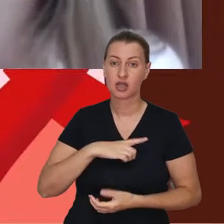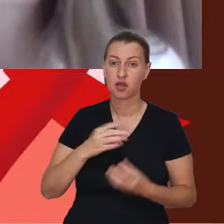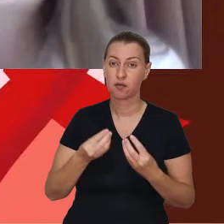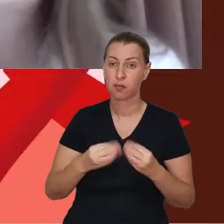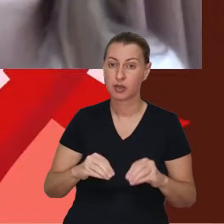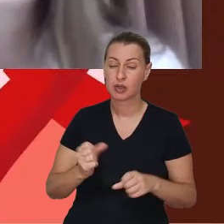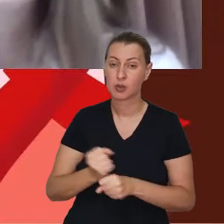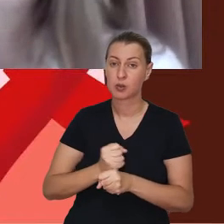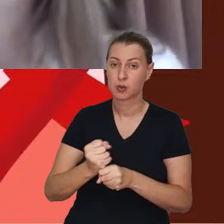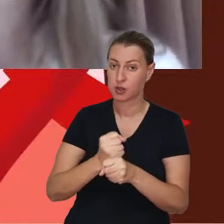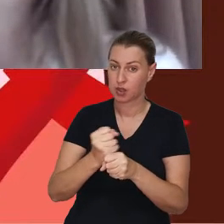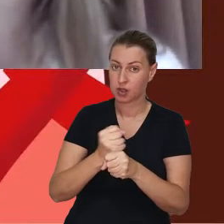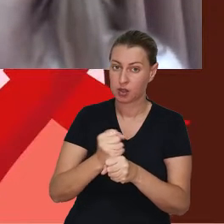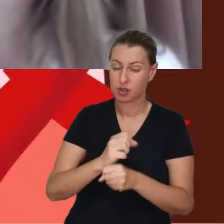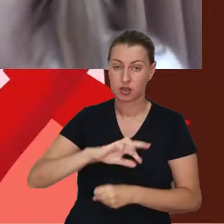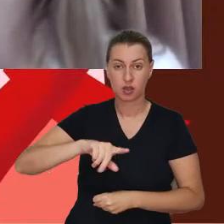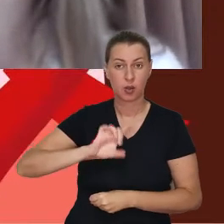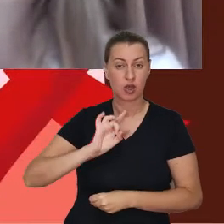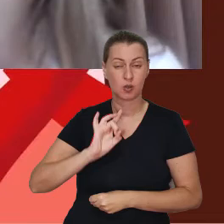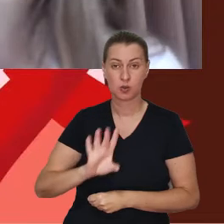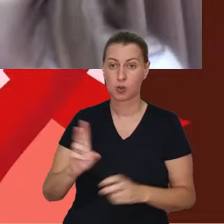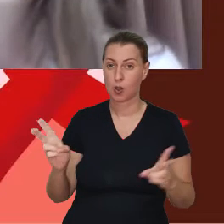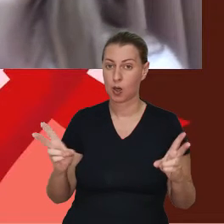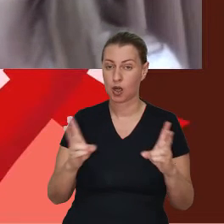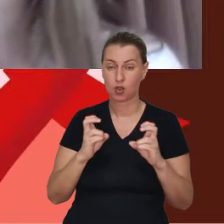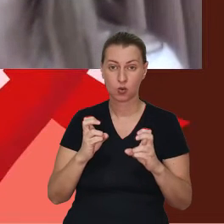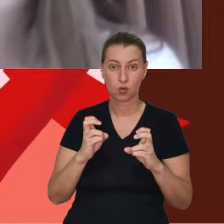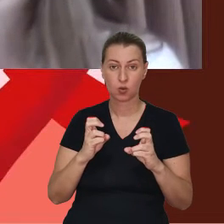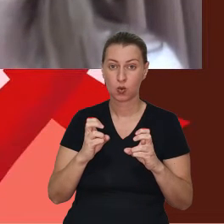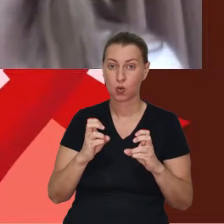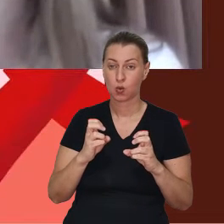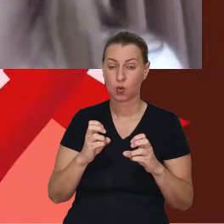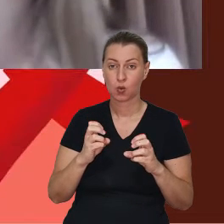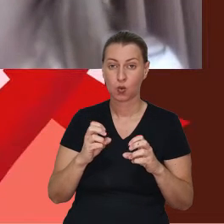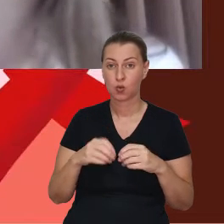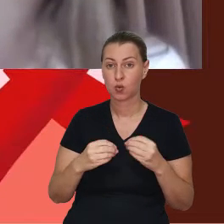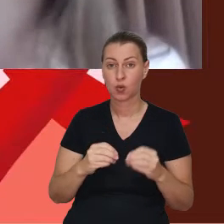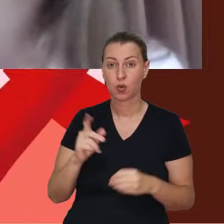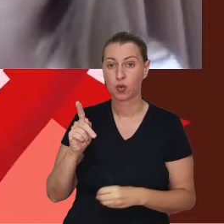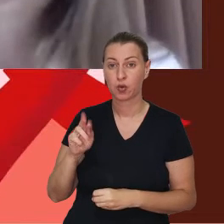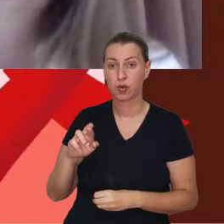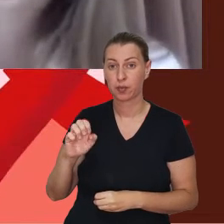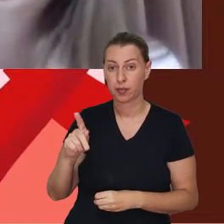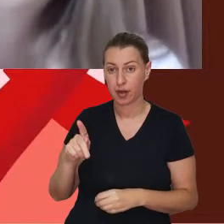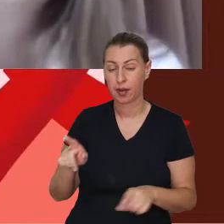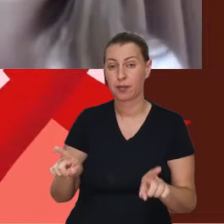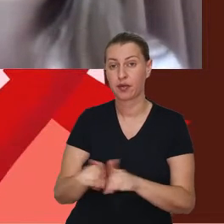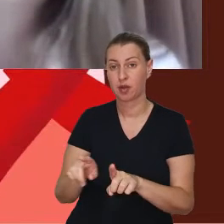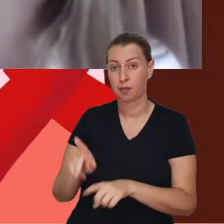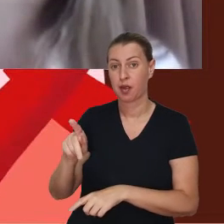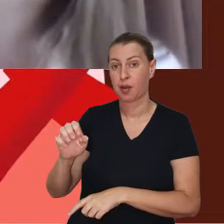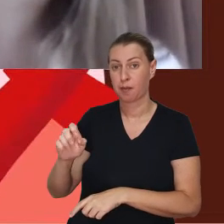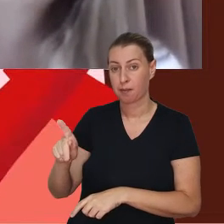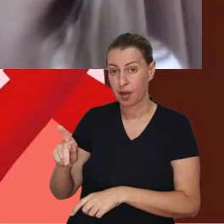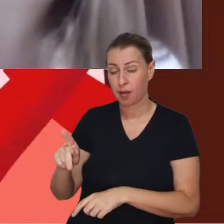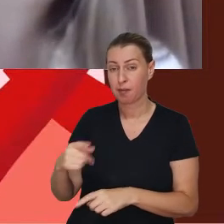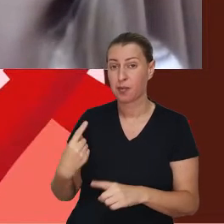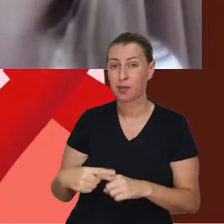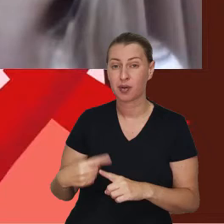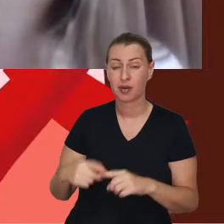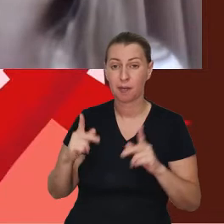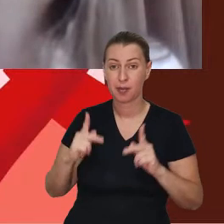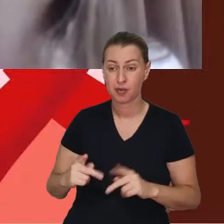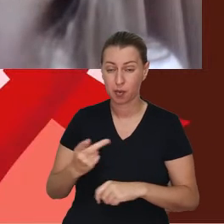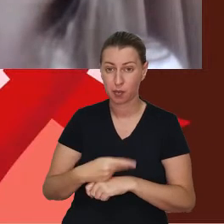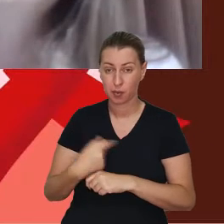prejuízo de muitos anos, assim, não só na questão da oferta de PrEP, mas também a oferta de PEP, pessoas que não buscavam só o